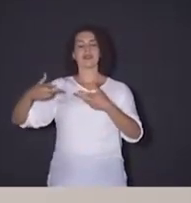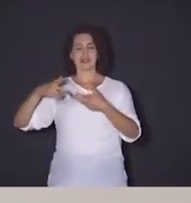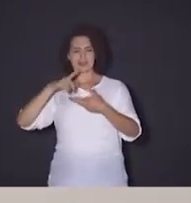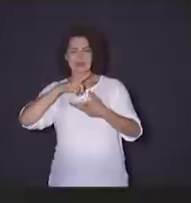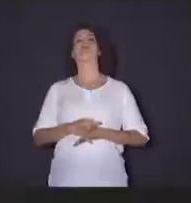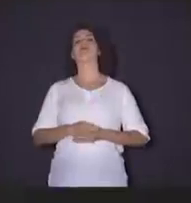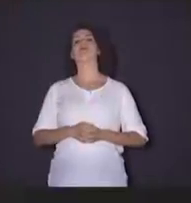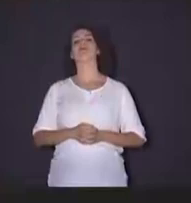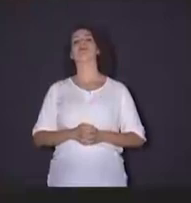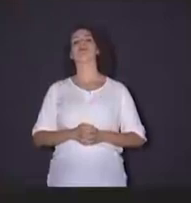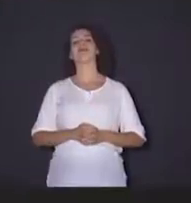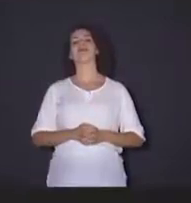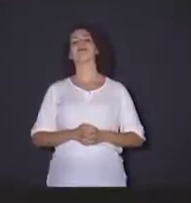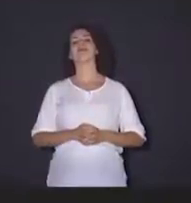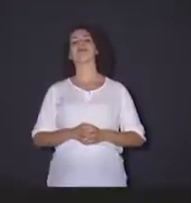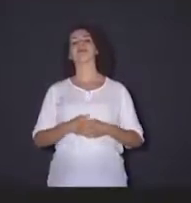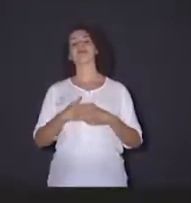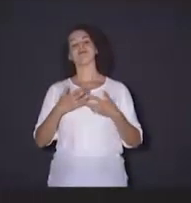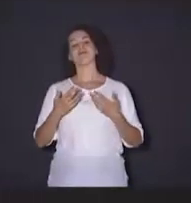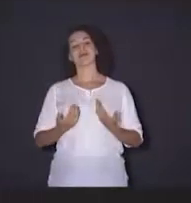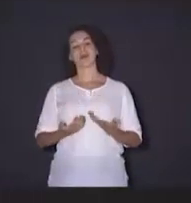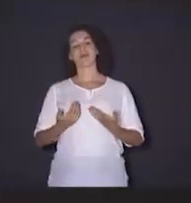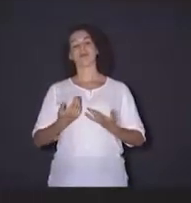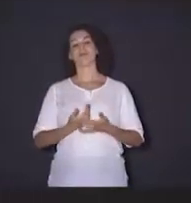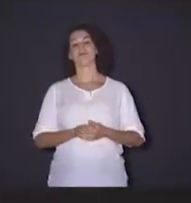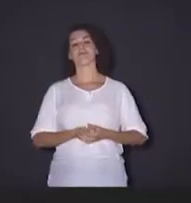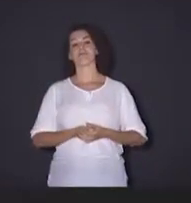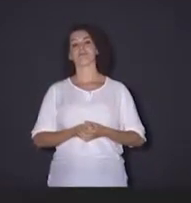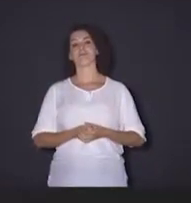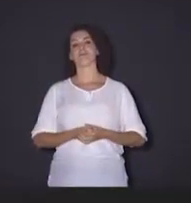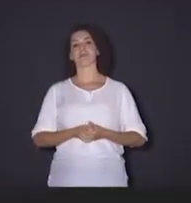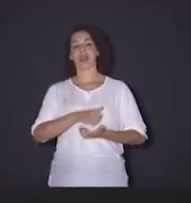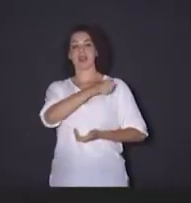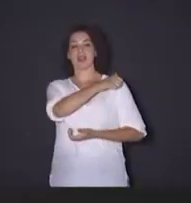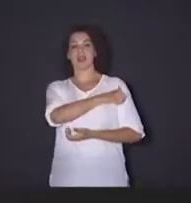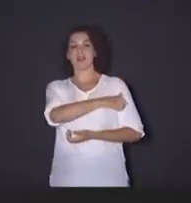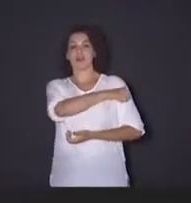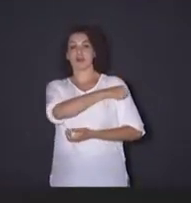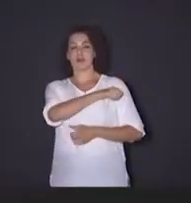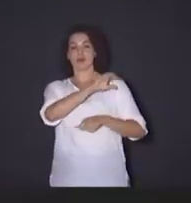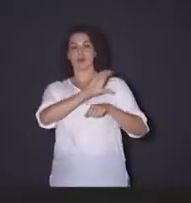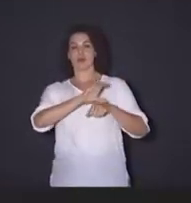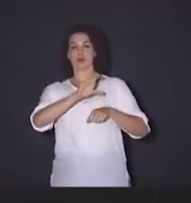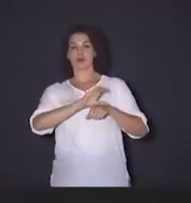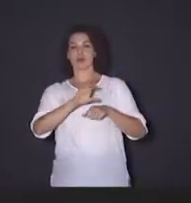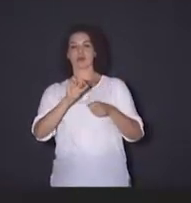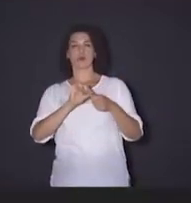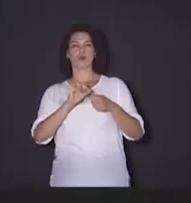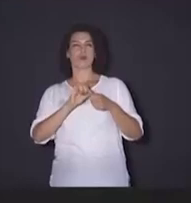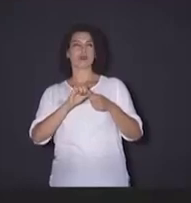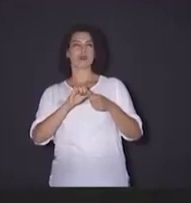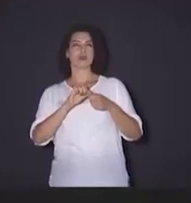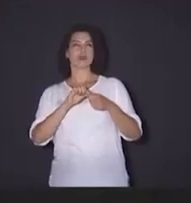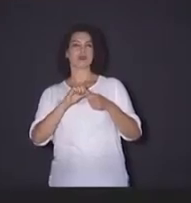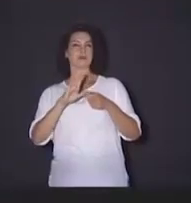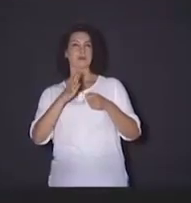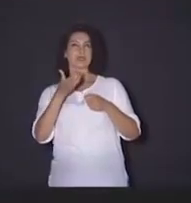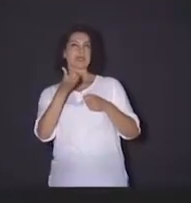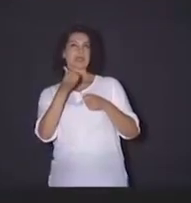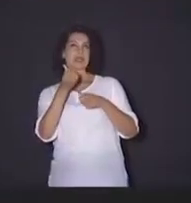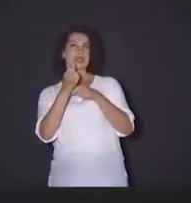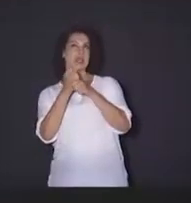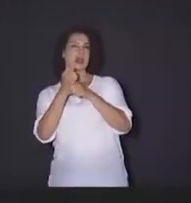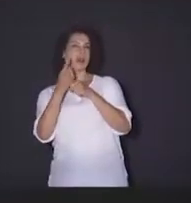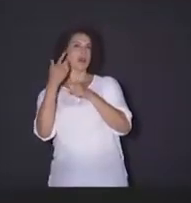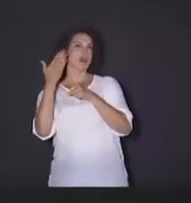assim? Veja bem, enfermagem fez há pouco tempo, há uns 6 anos atrás,